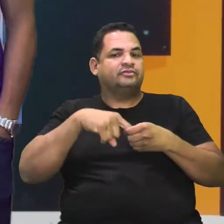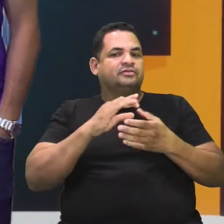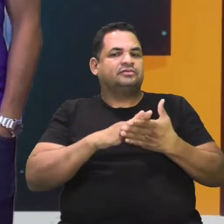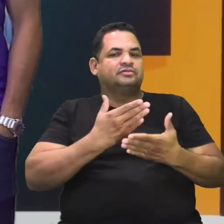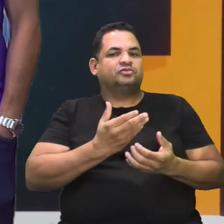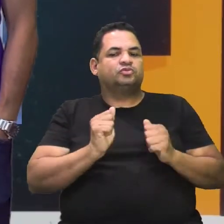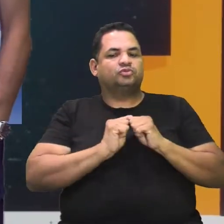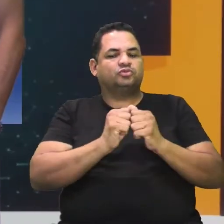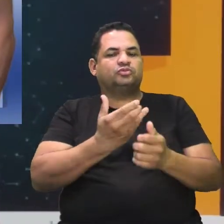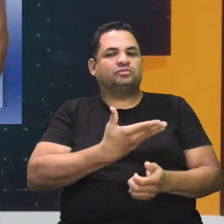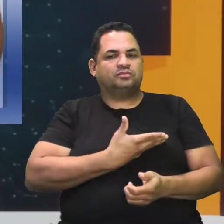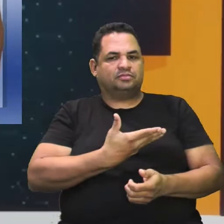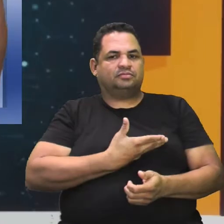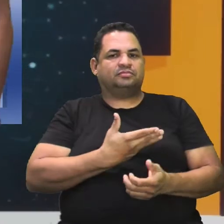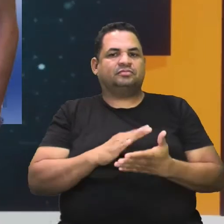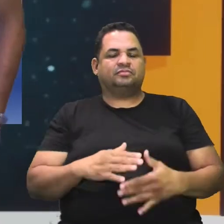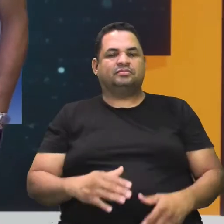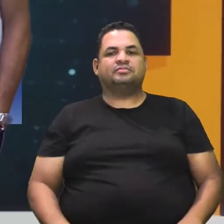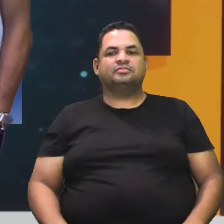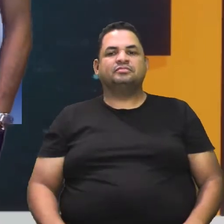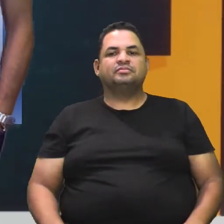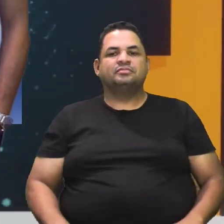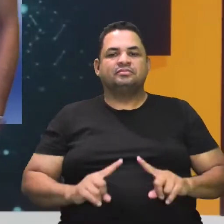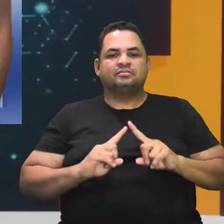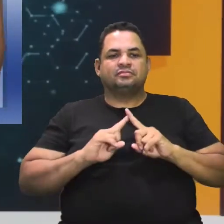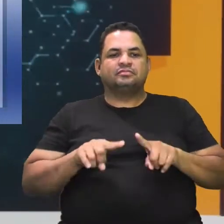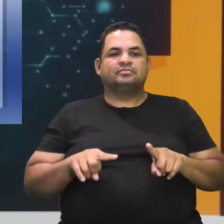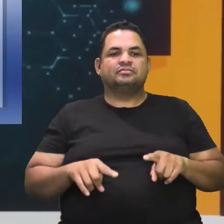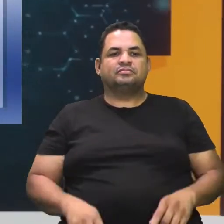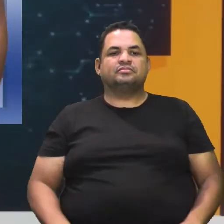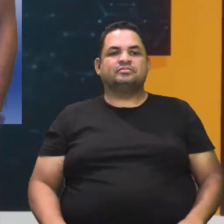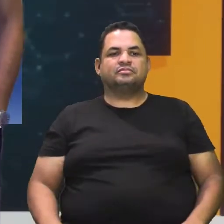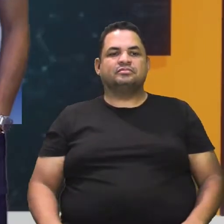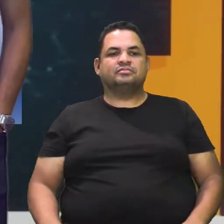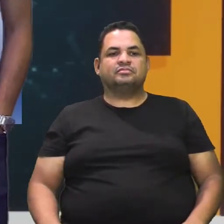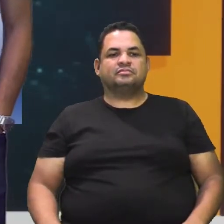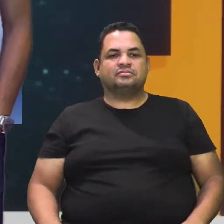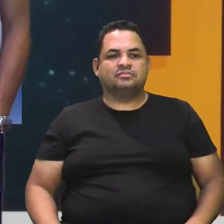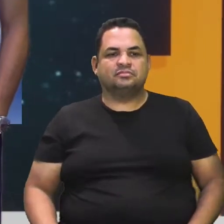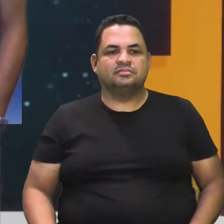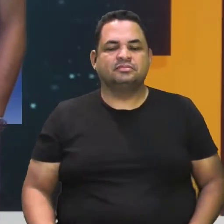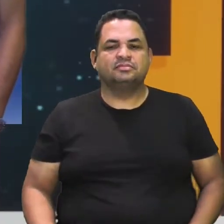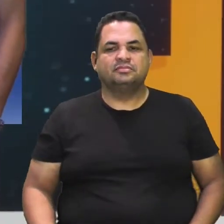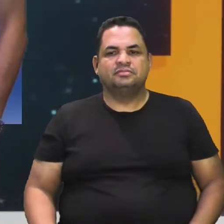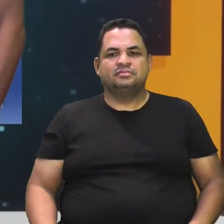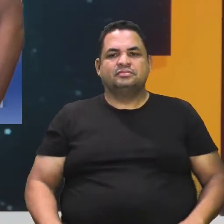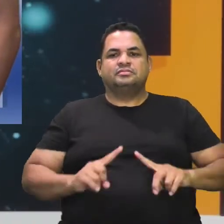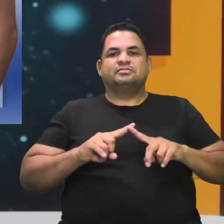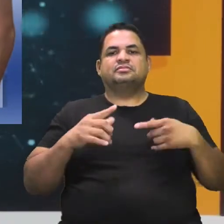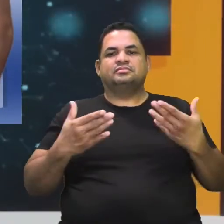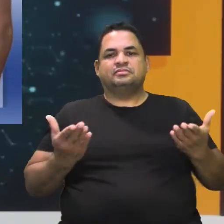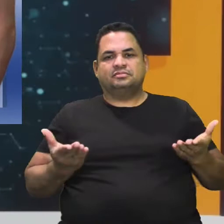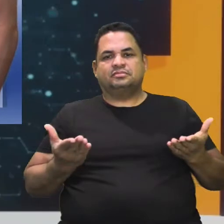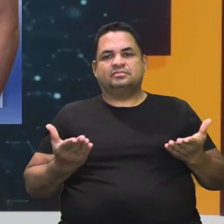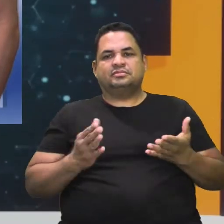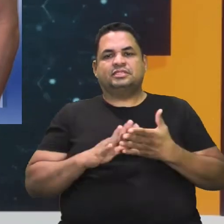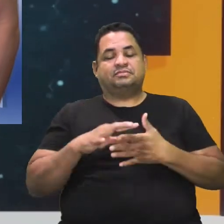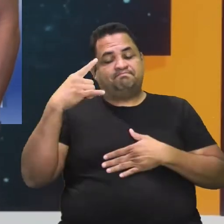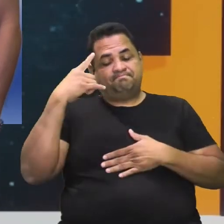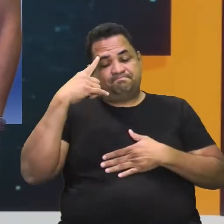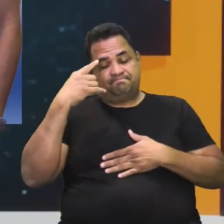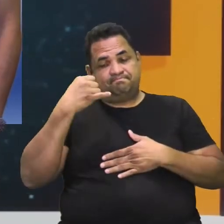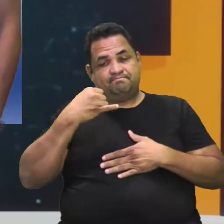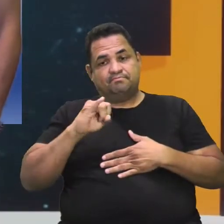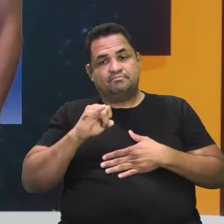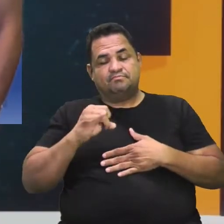com os amigos, né? Eu não fui dessa vez. Tem que ir durante a semana, porque final de semana os alunos não estão na escola. Não, mas daí, estou pensando